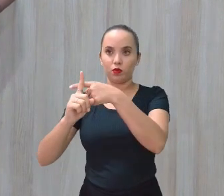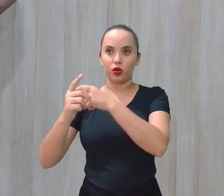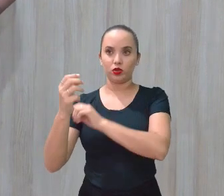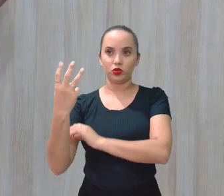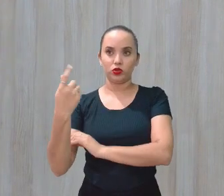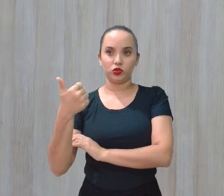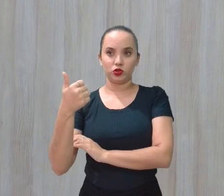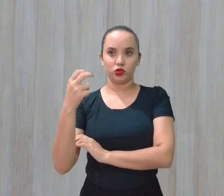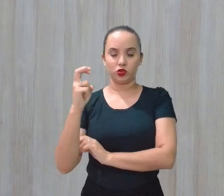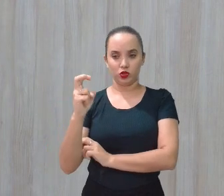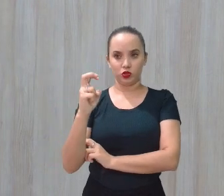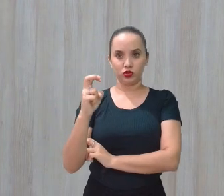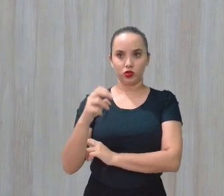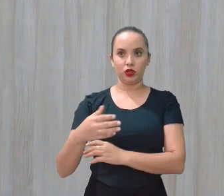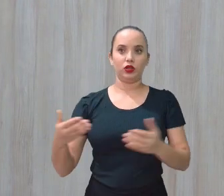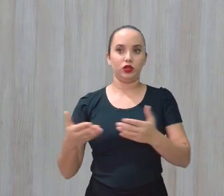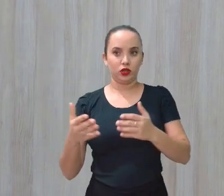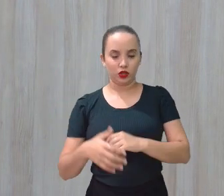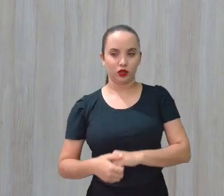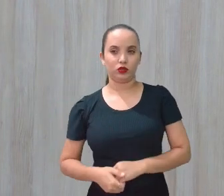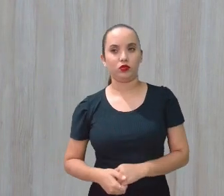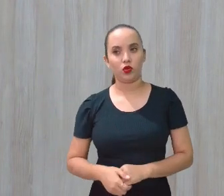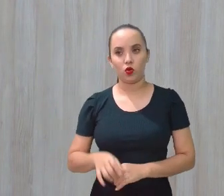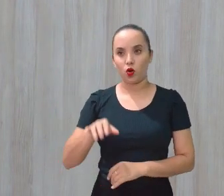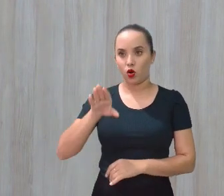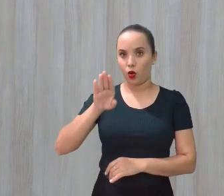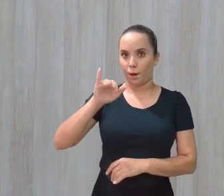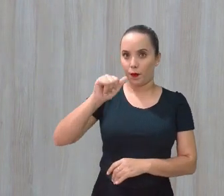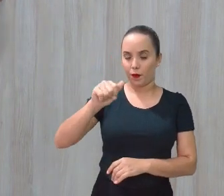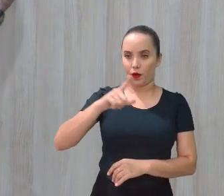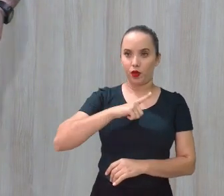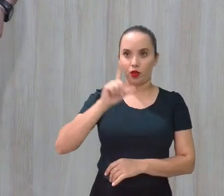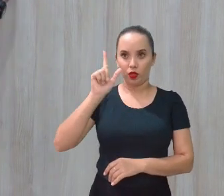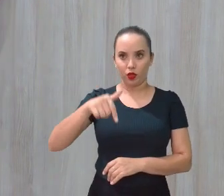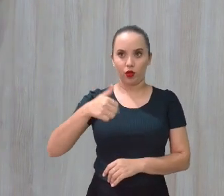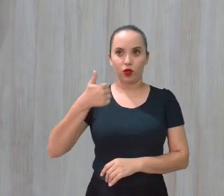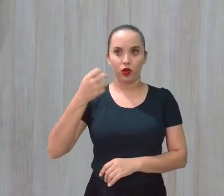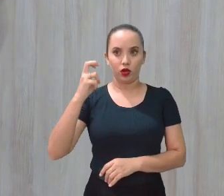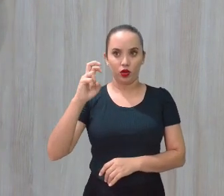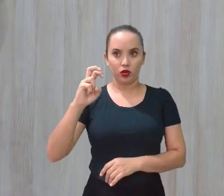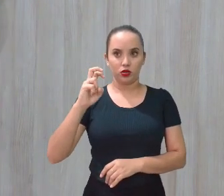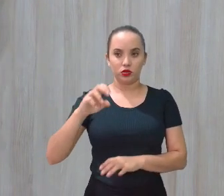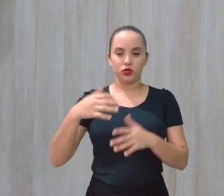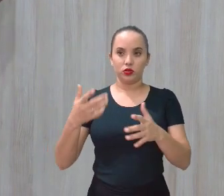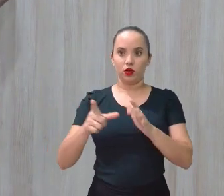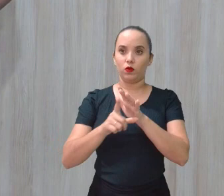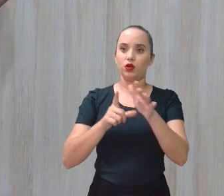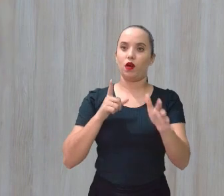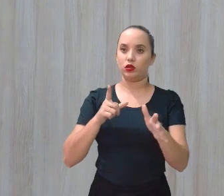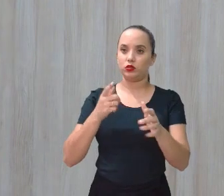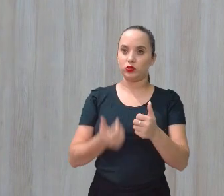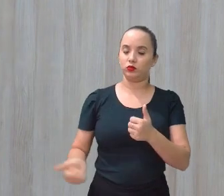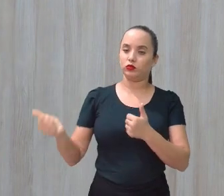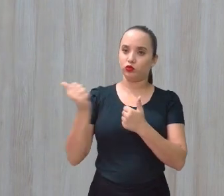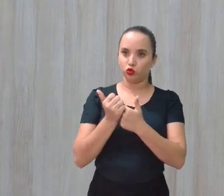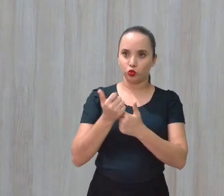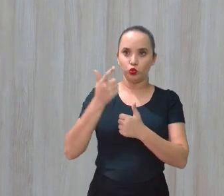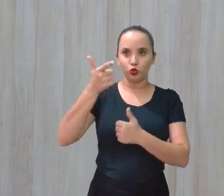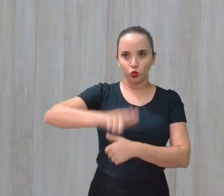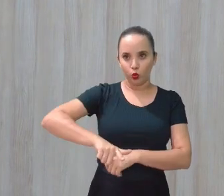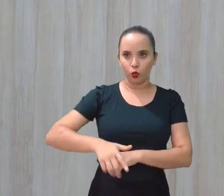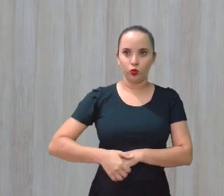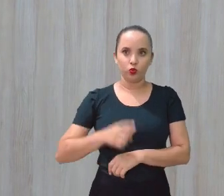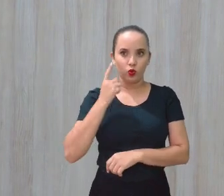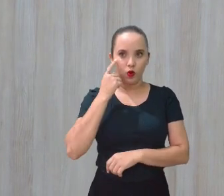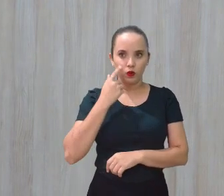idade de Bia, e para descobrir a idade de Billy, eu uso aquela expressão que eu tinha no início, tá certo? Feito isso daí,